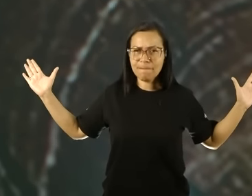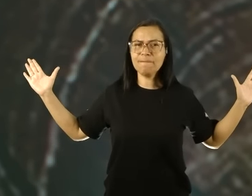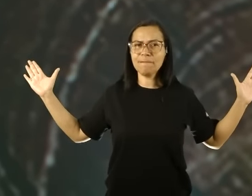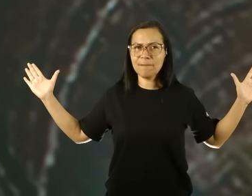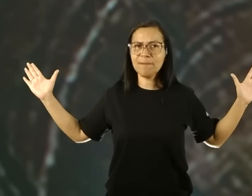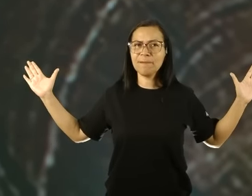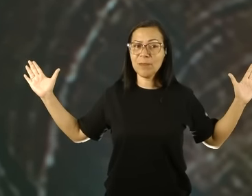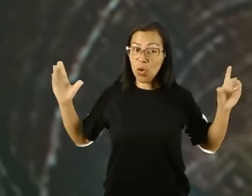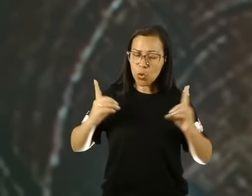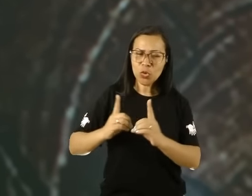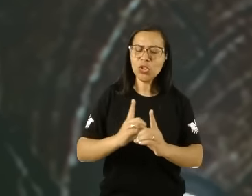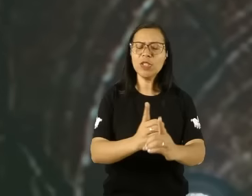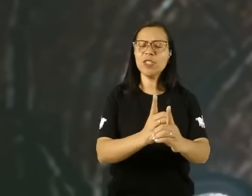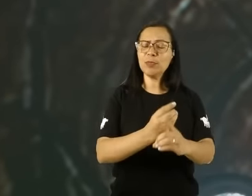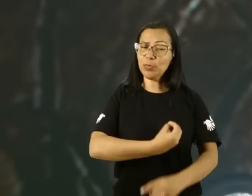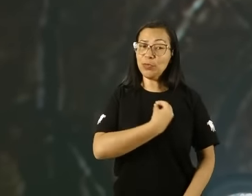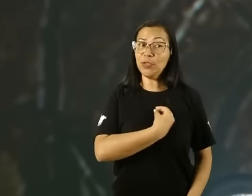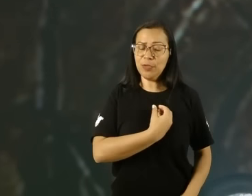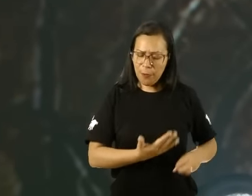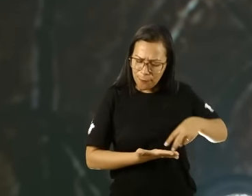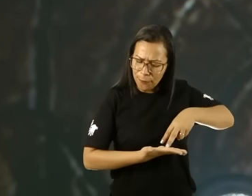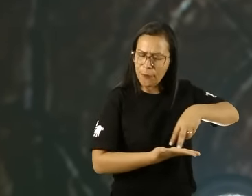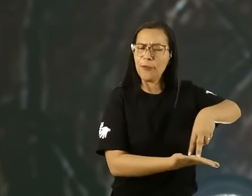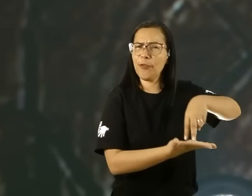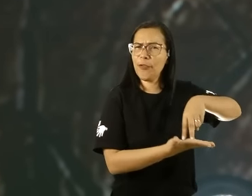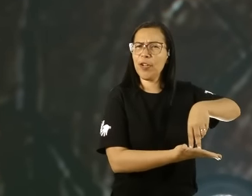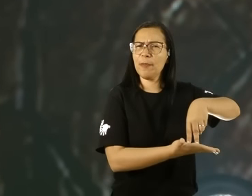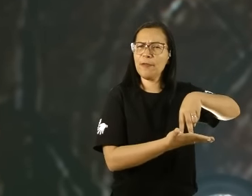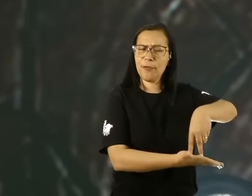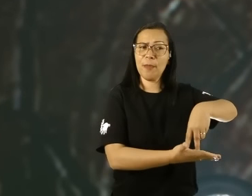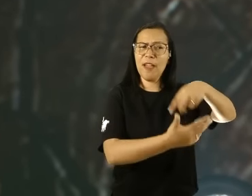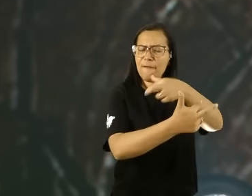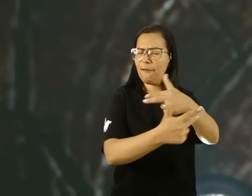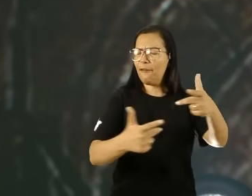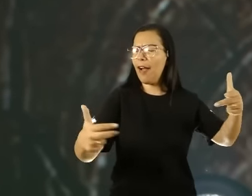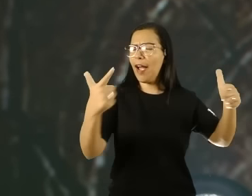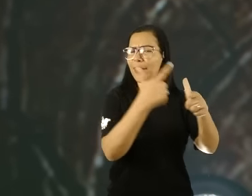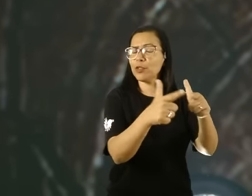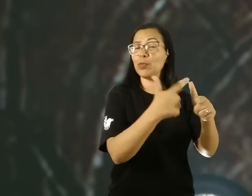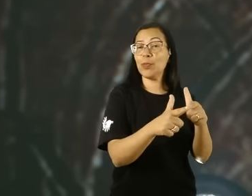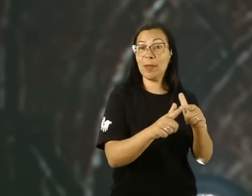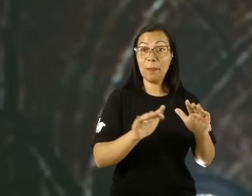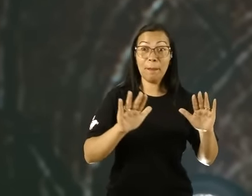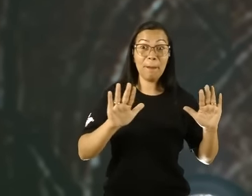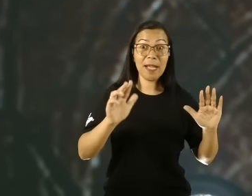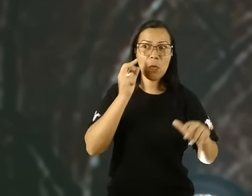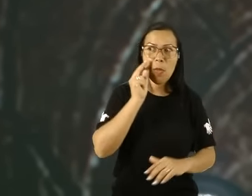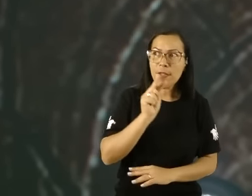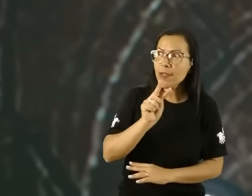dia da fraqueza. Só que agora, o que está acontecendo não se parece com o que eu